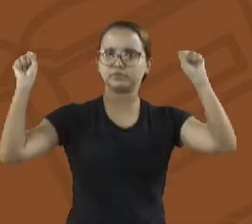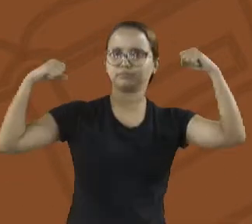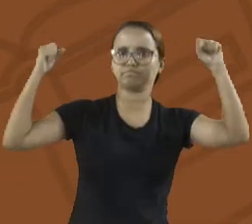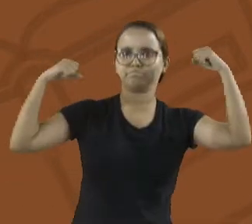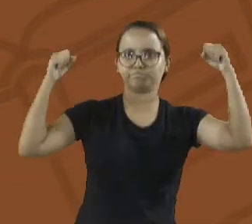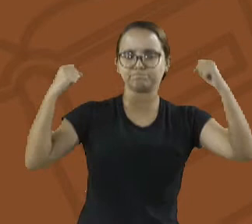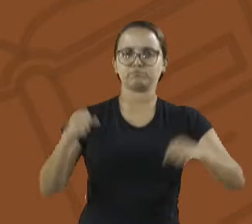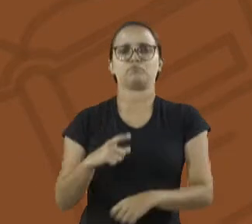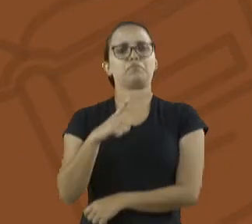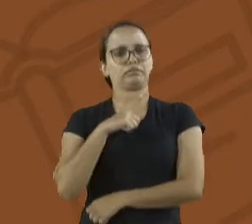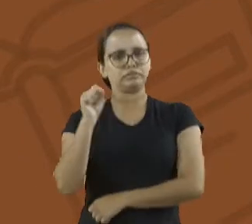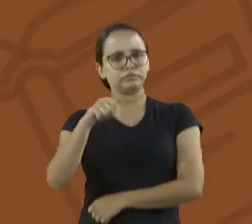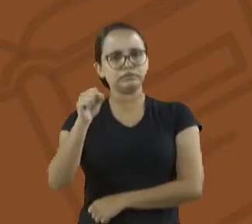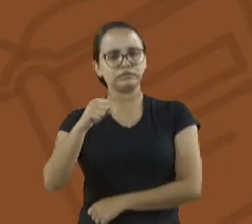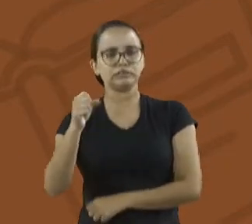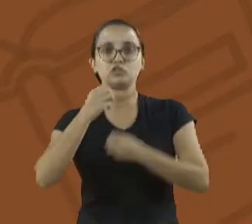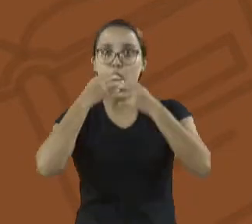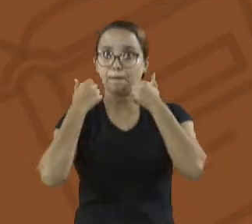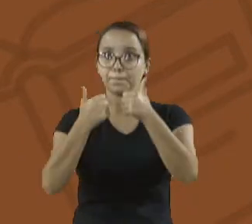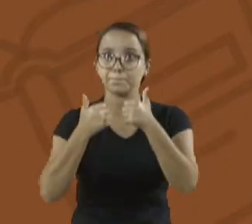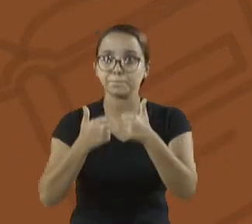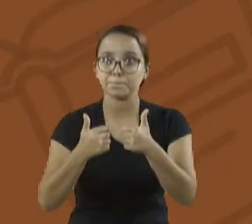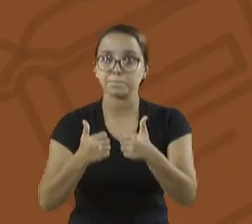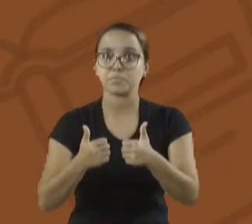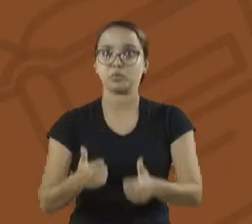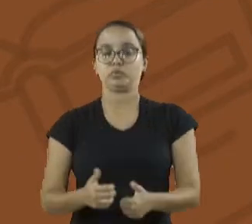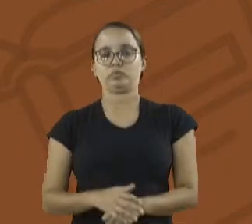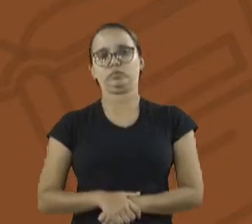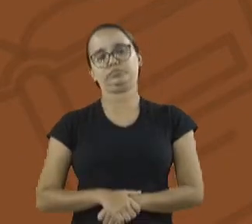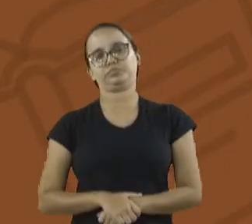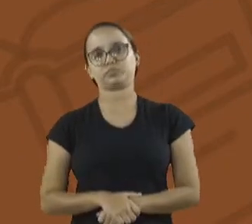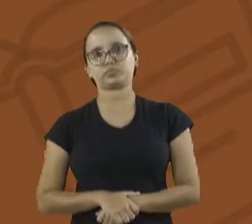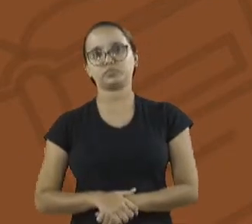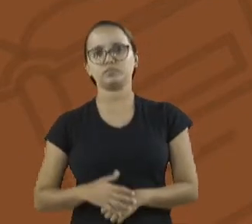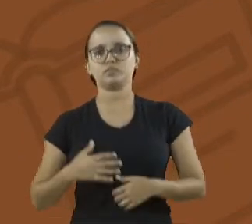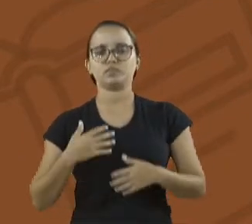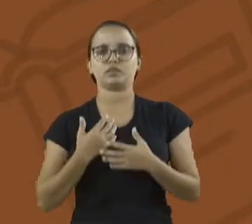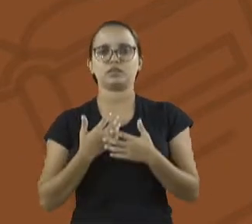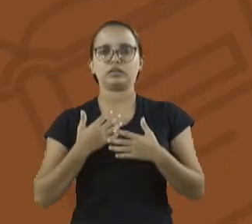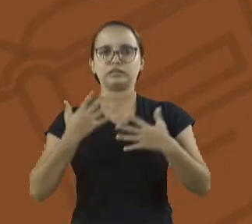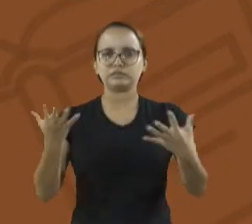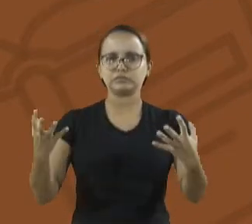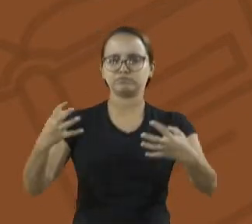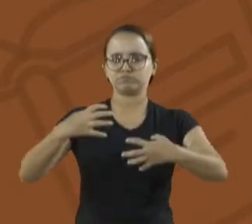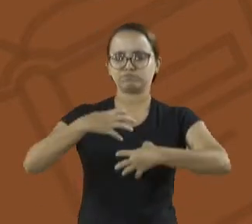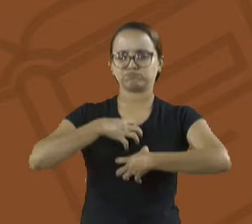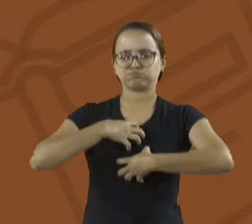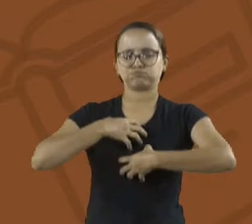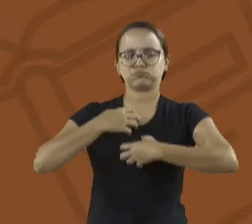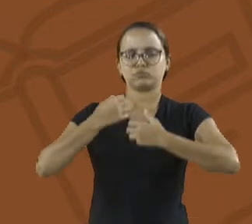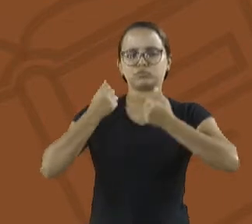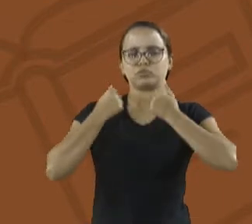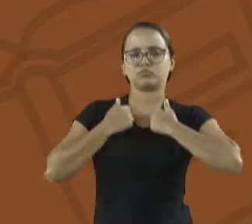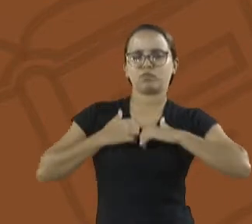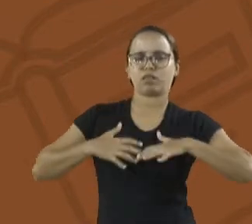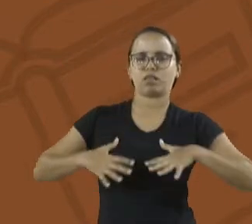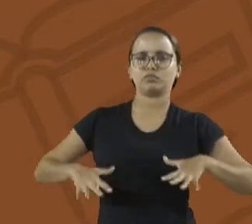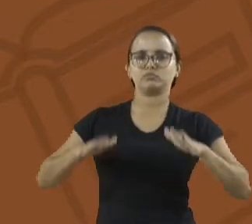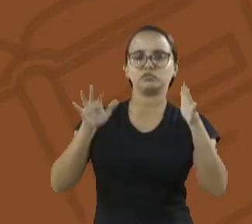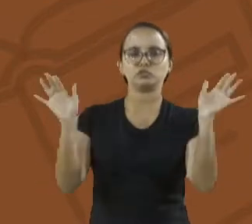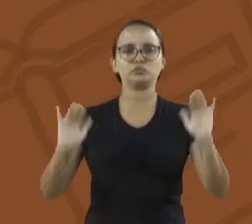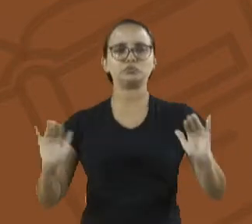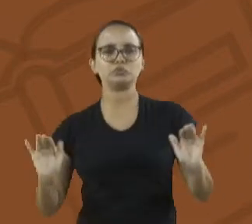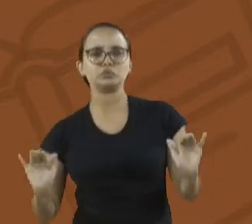traz benefícios, porque esse gasto calórico, essa prática, vai desenvolver o nosso corpo, e isso envolve nossa mente, envolve